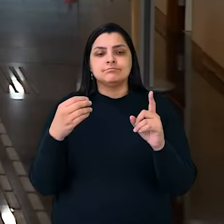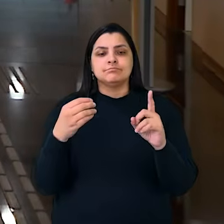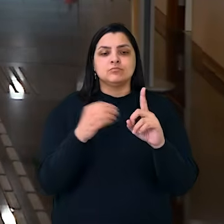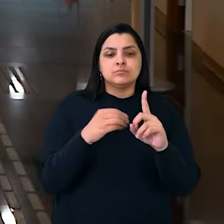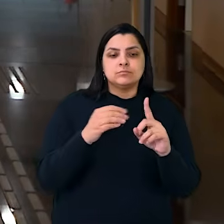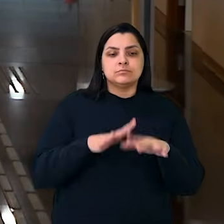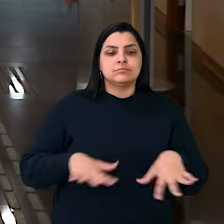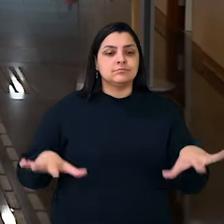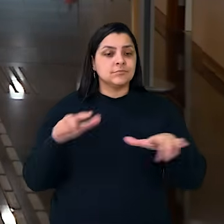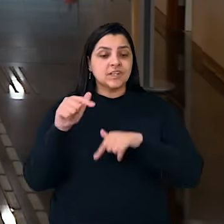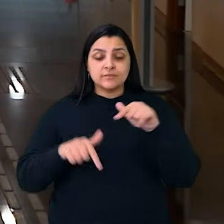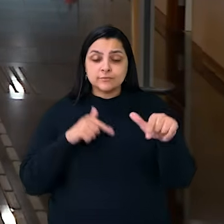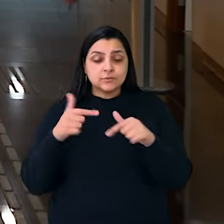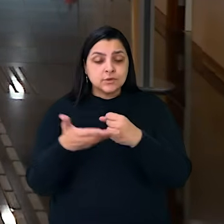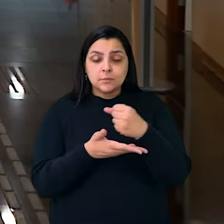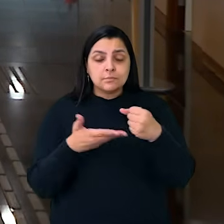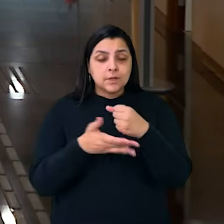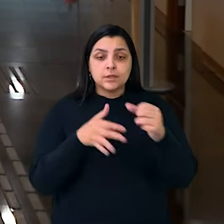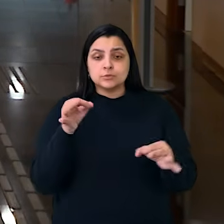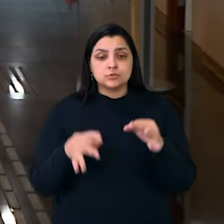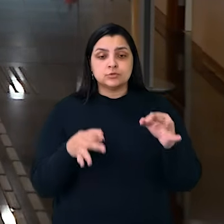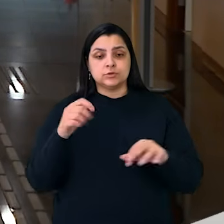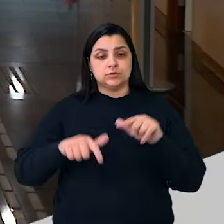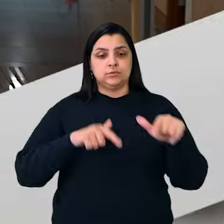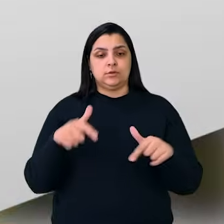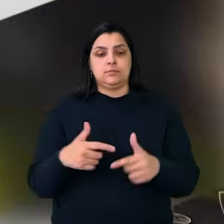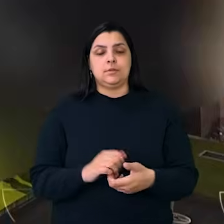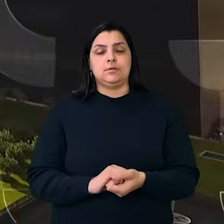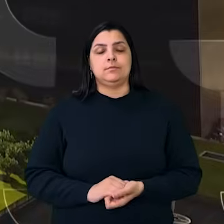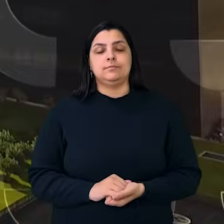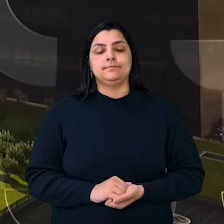função básica, precípua da Justiça do Trabalho.